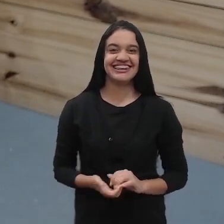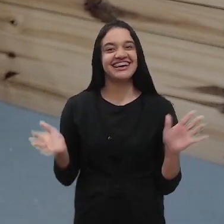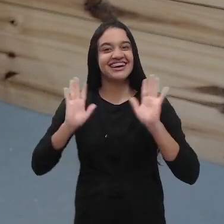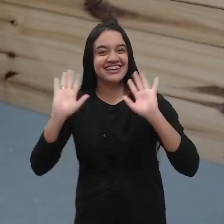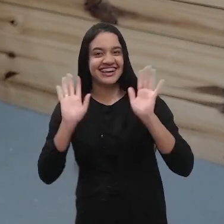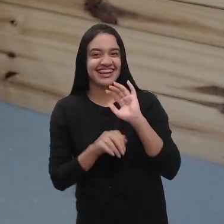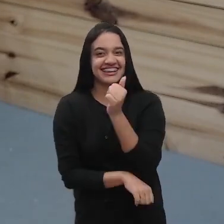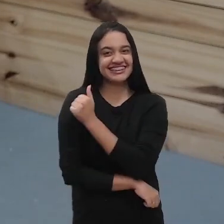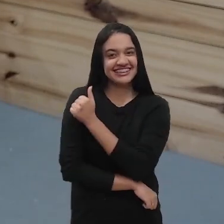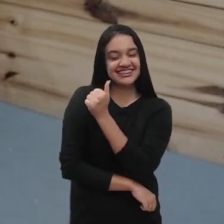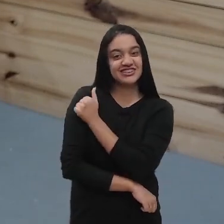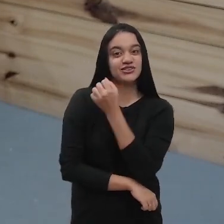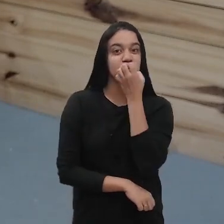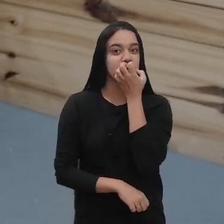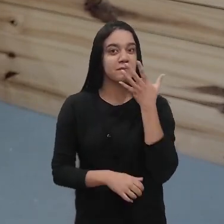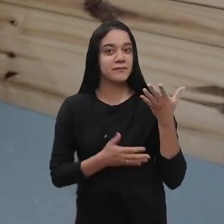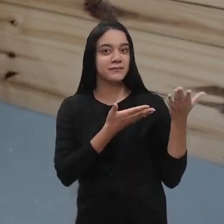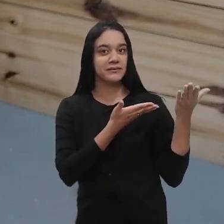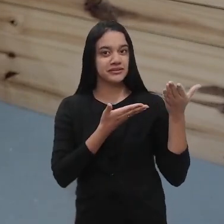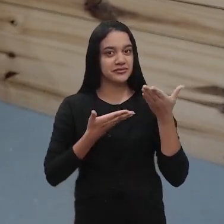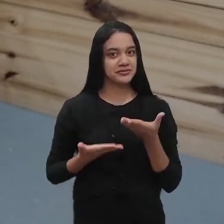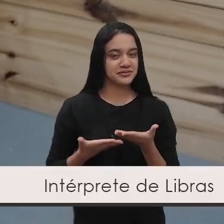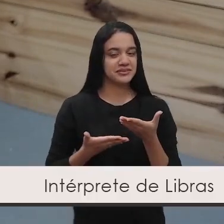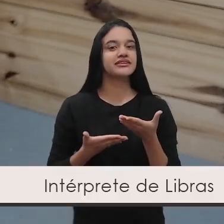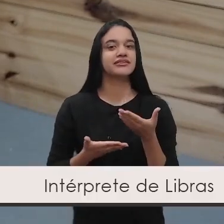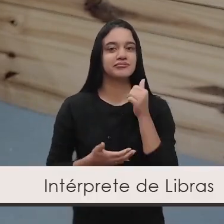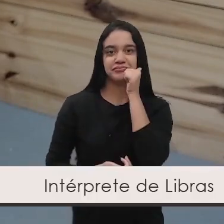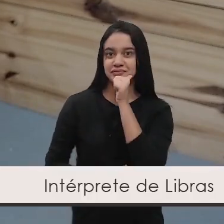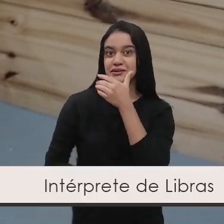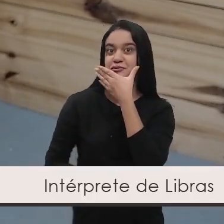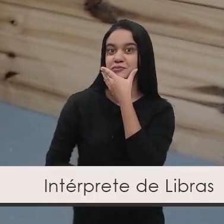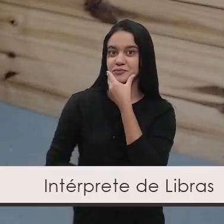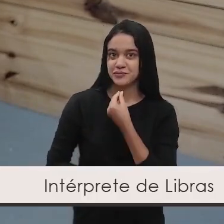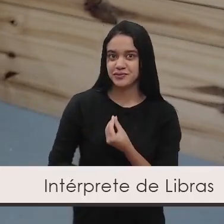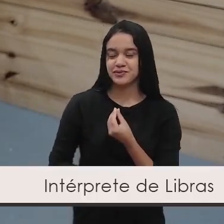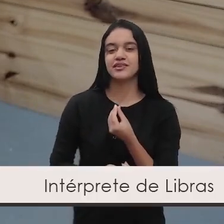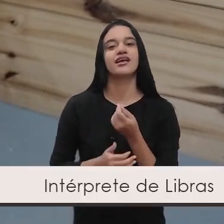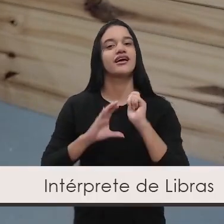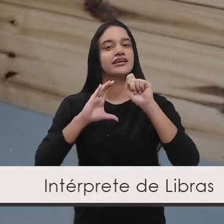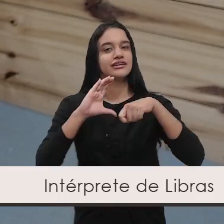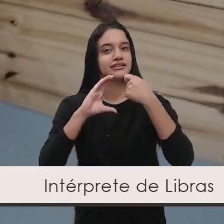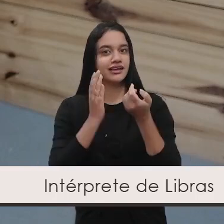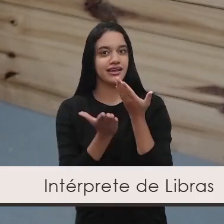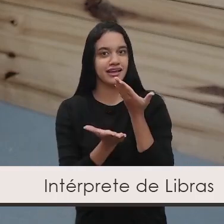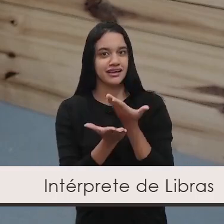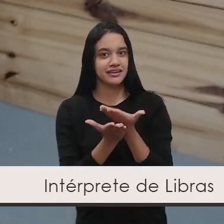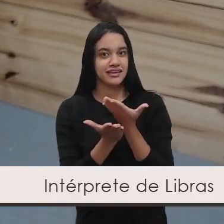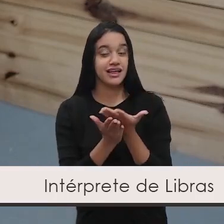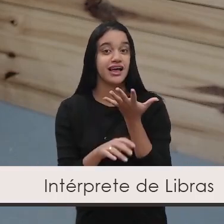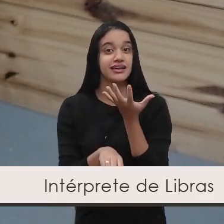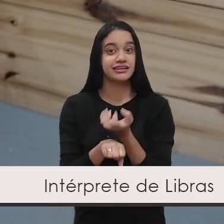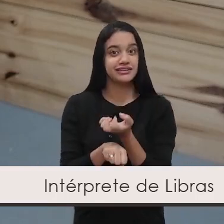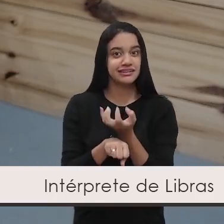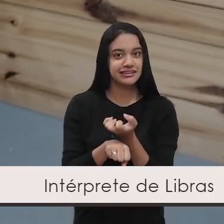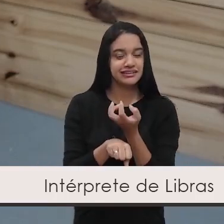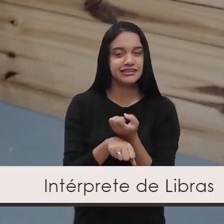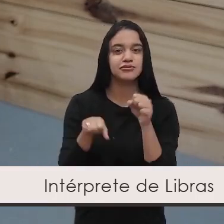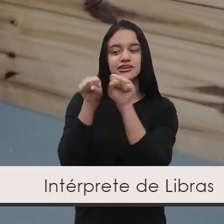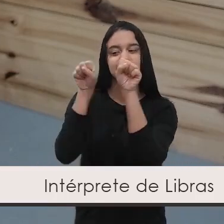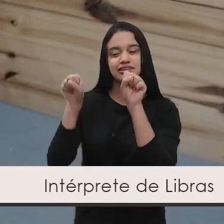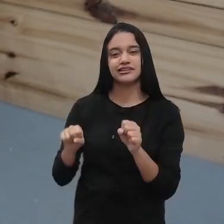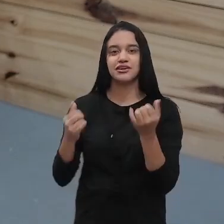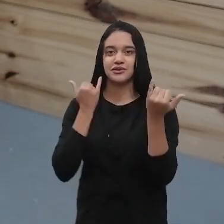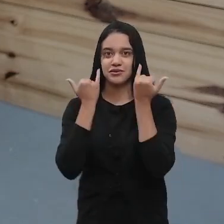Olá, estudante! Seja bem-vindo e bem-vinda a mais uma videoaula da disciplina Sistema